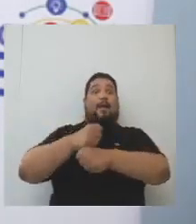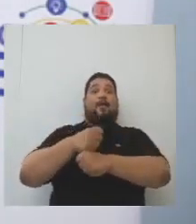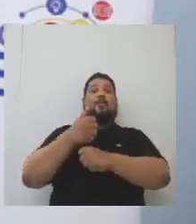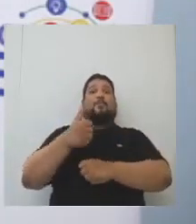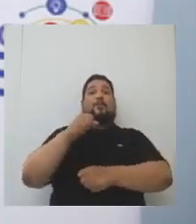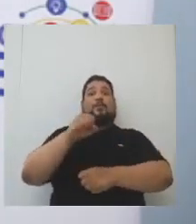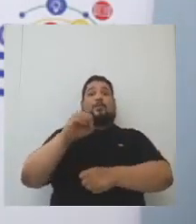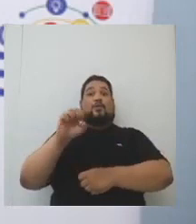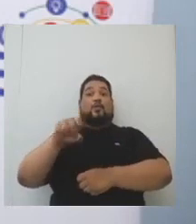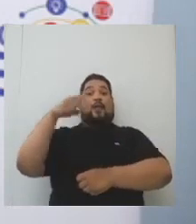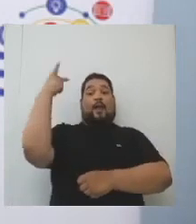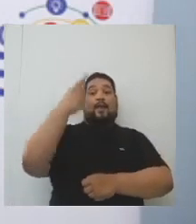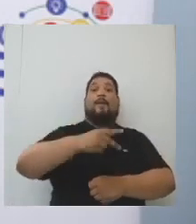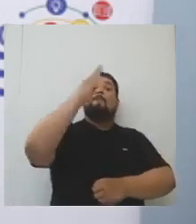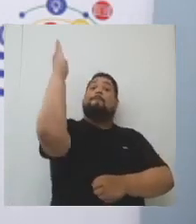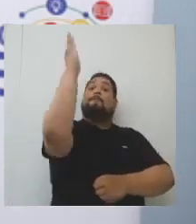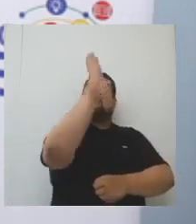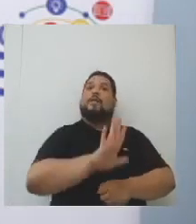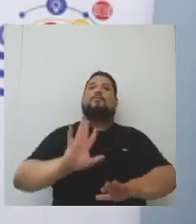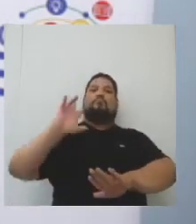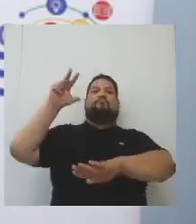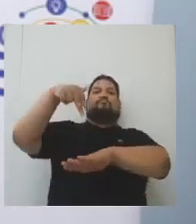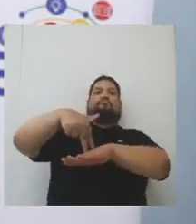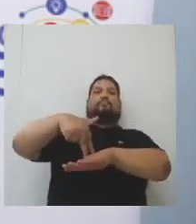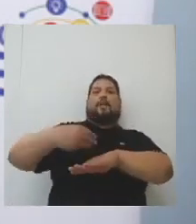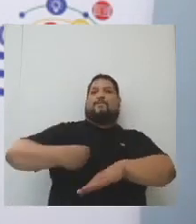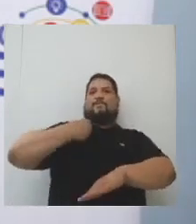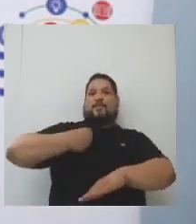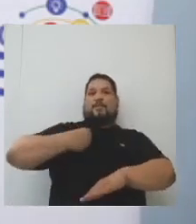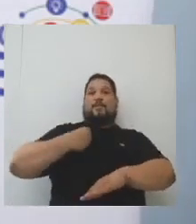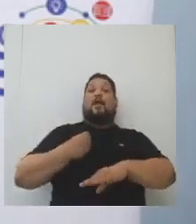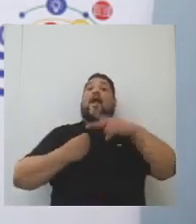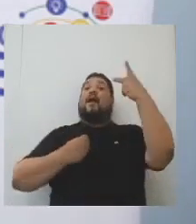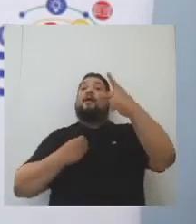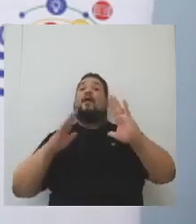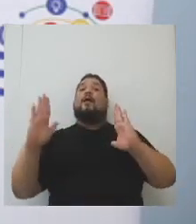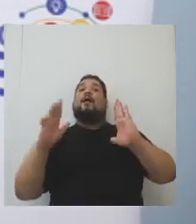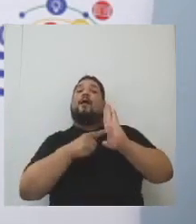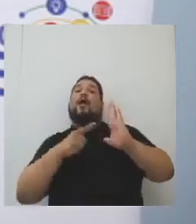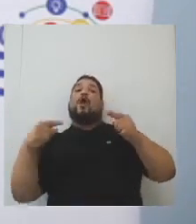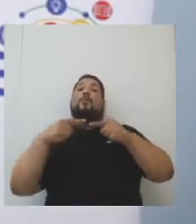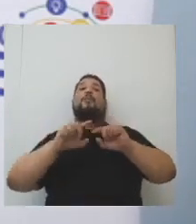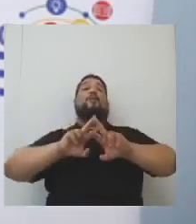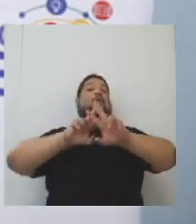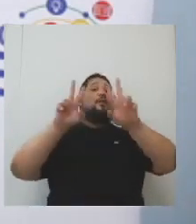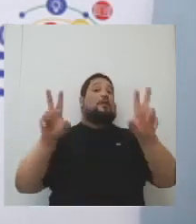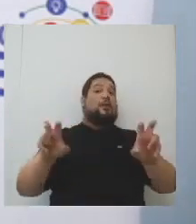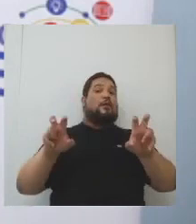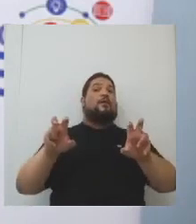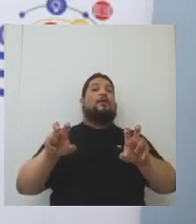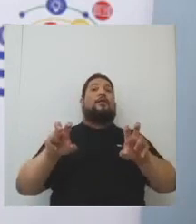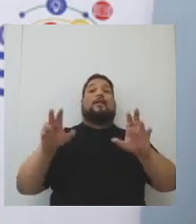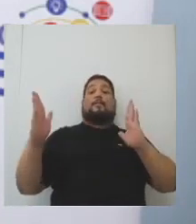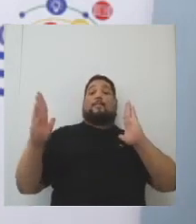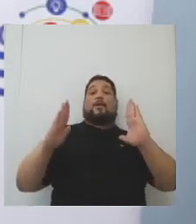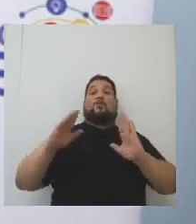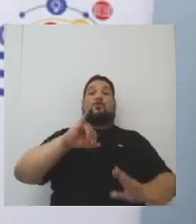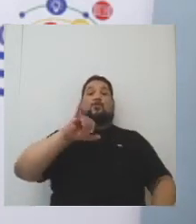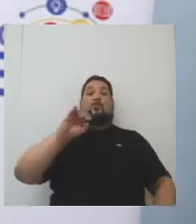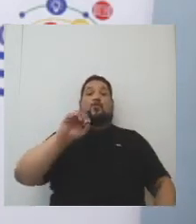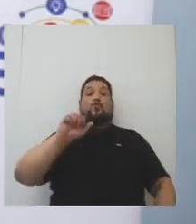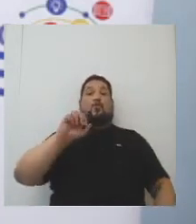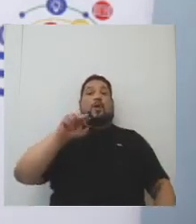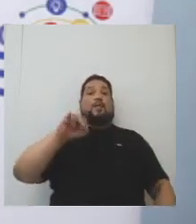1808 em terras brasileiras. E este período na história do Brasil, como é chamado? Período joanino. E por